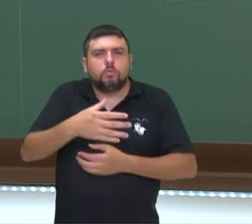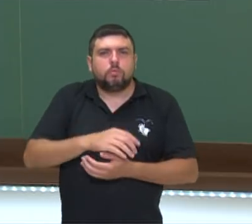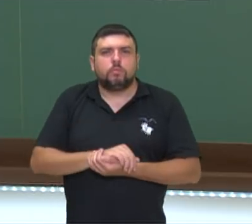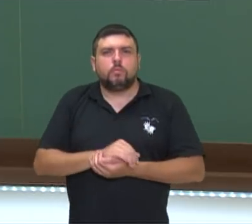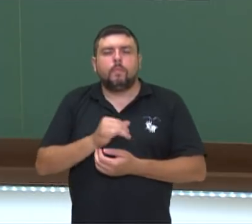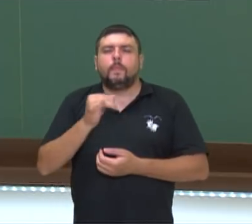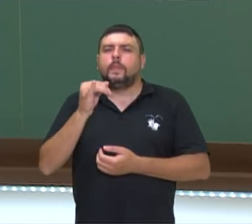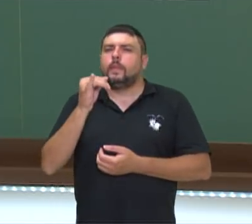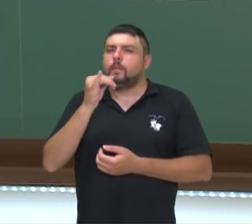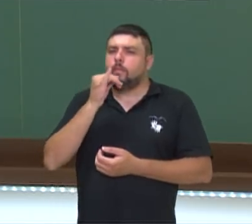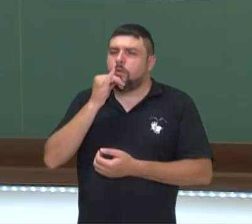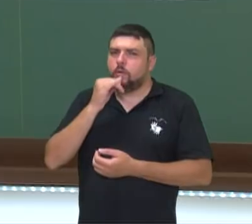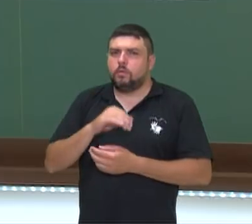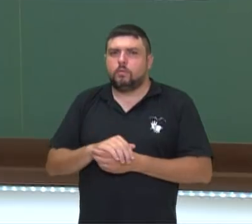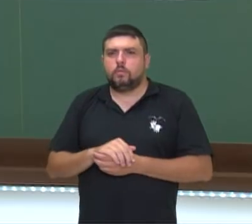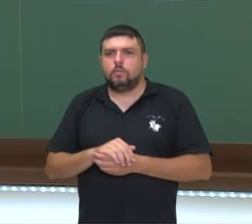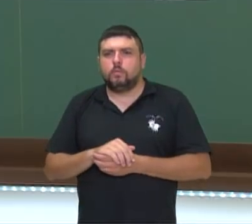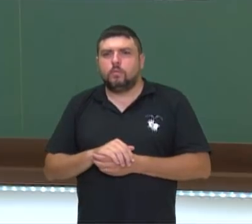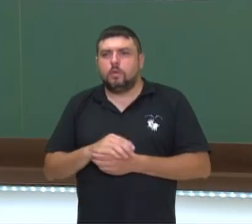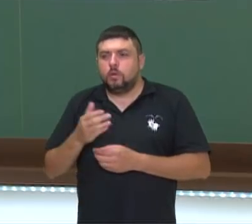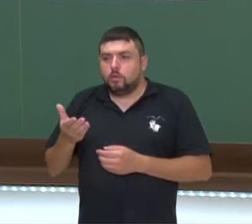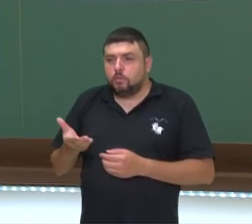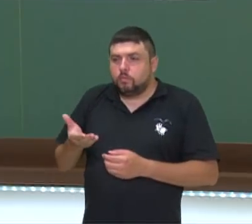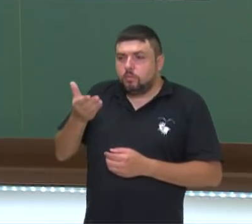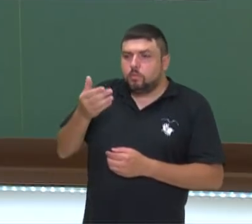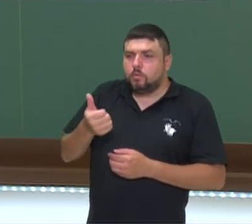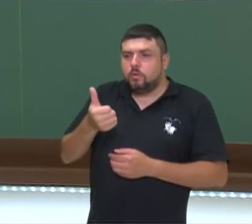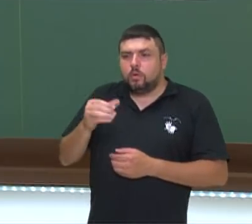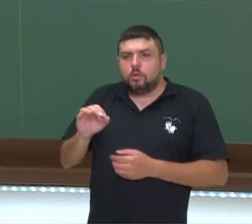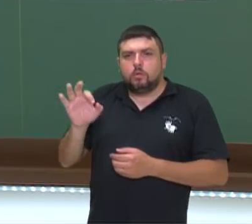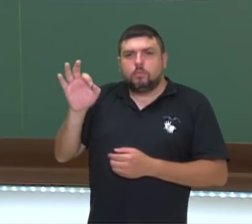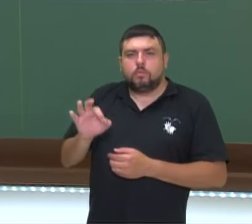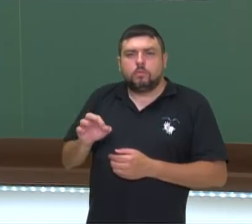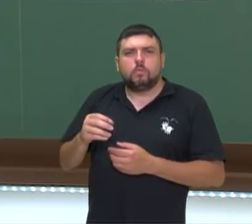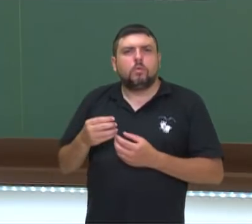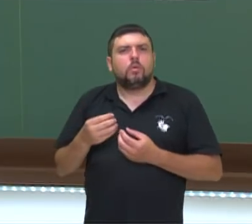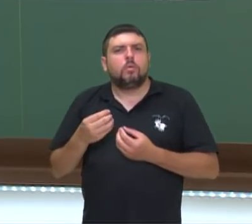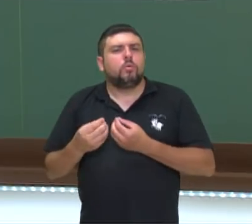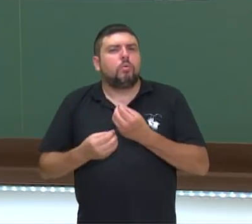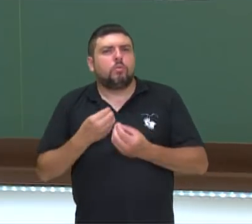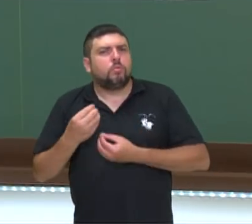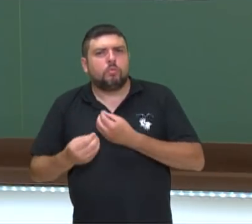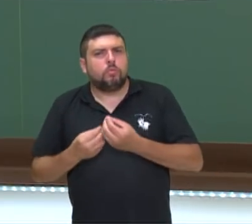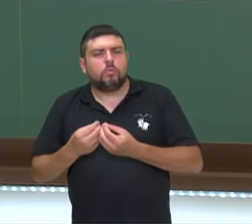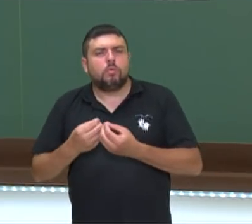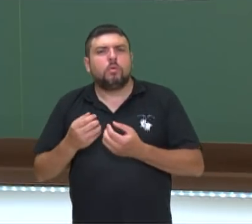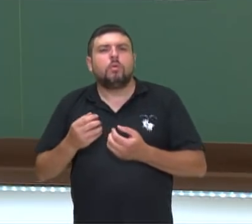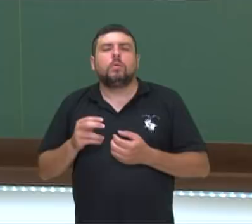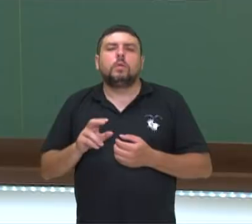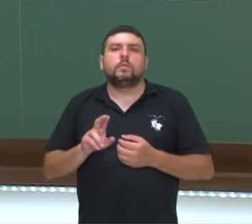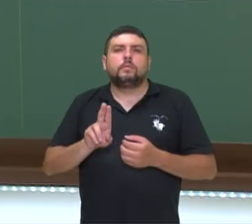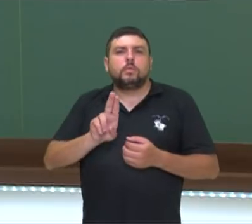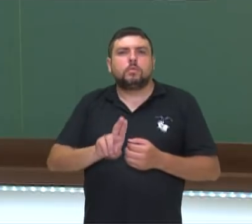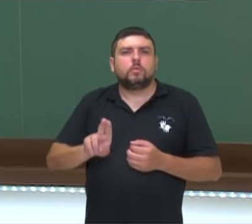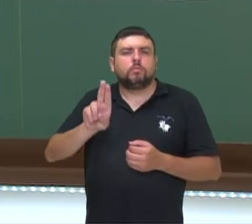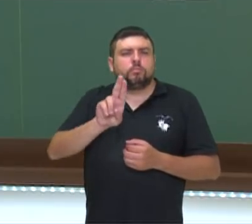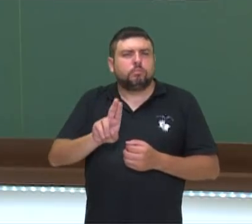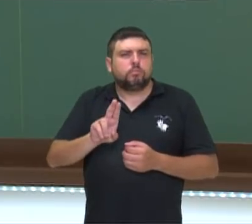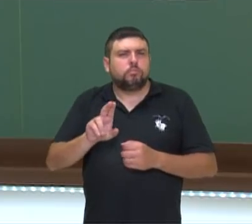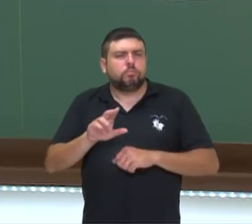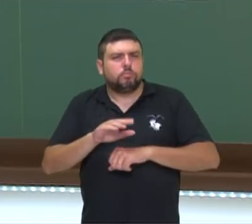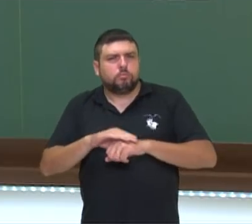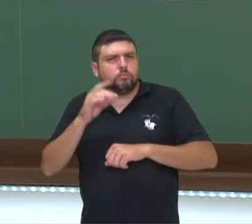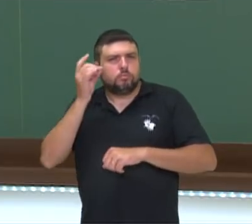exemplo, algo sobe 10%. Como é que a gente faz essa atualização? Por um fator para facilitar, principalmente quando a gente